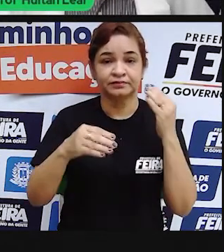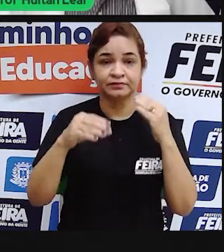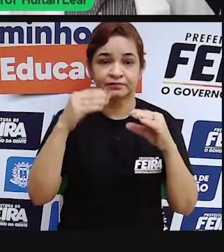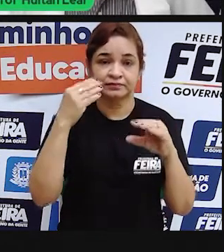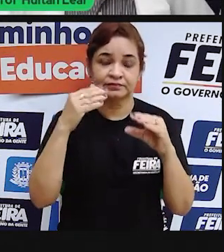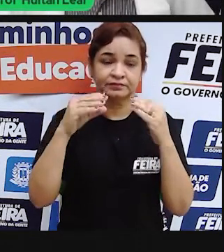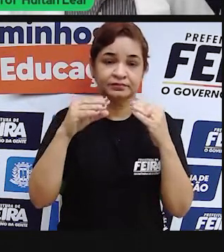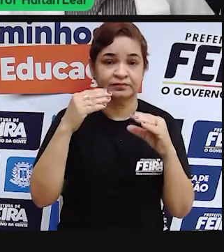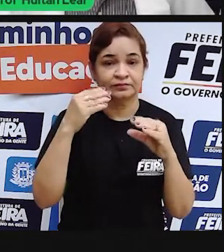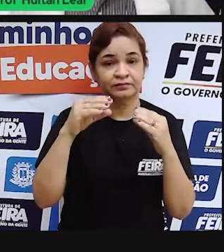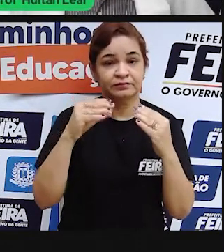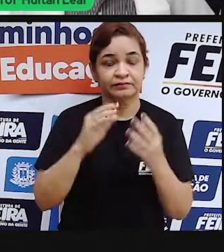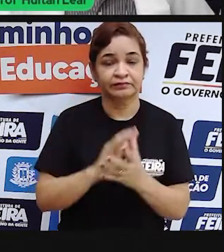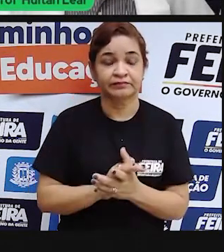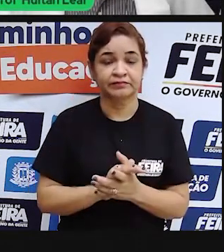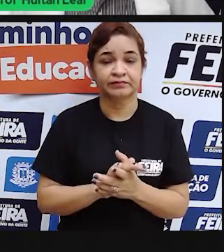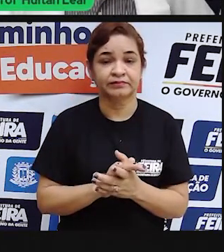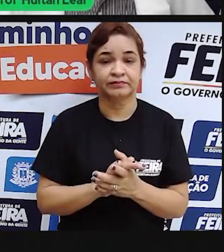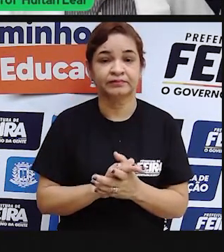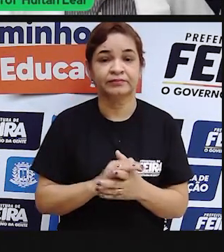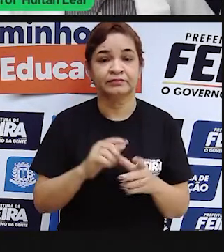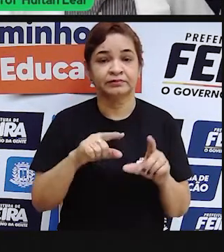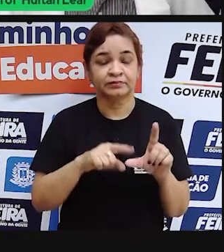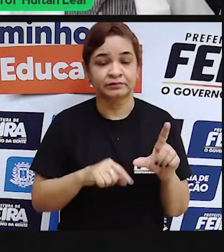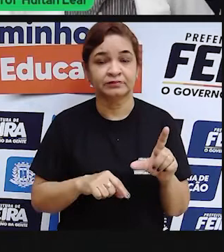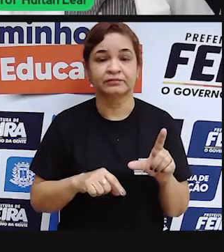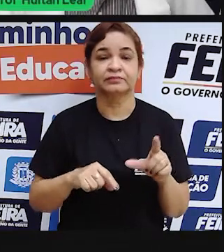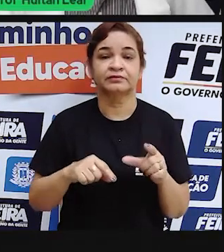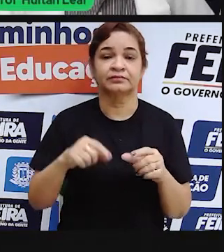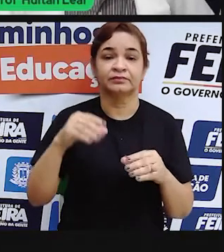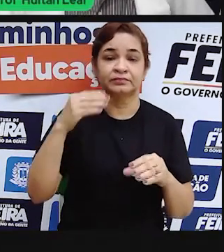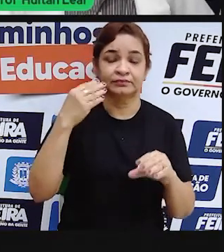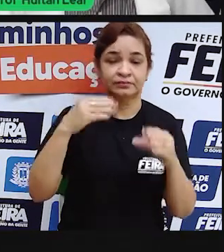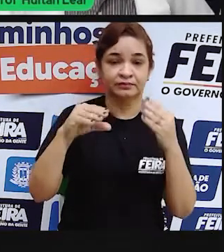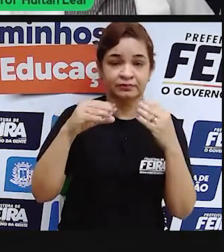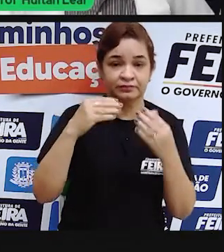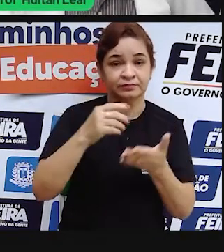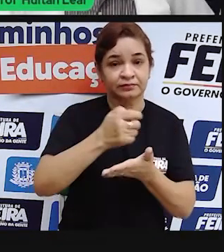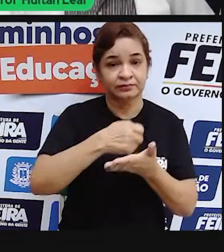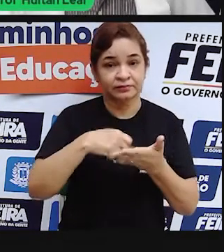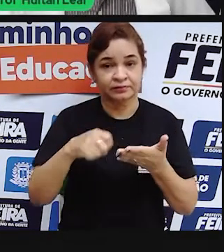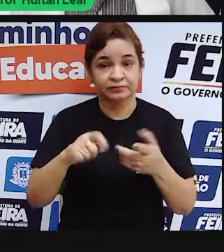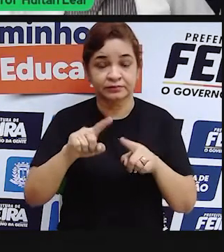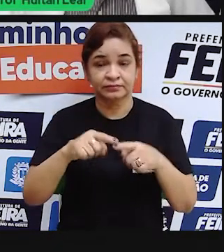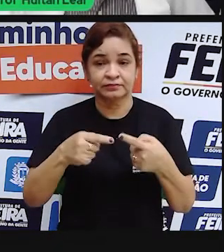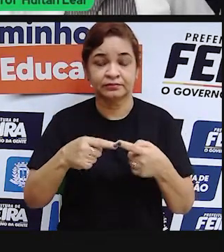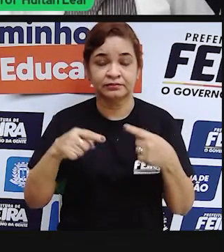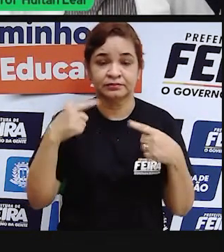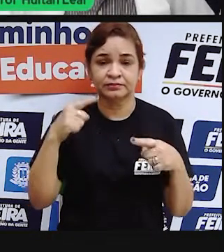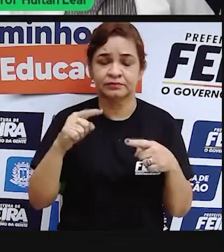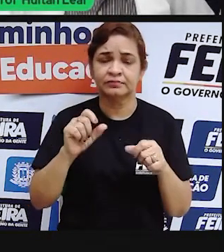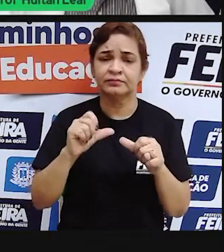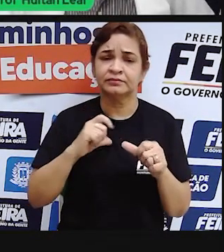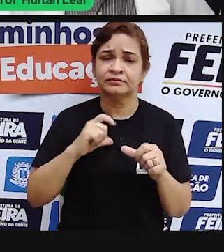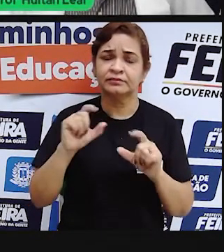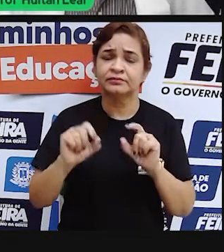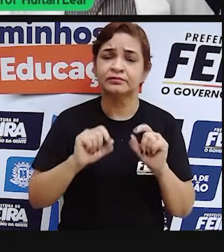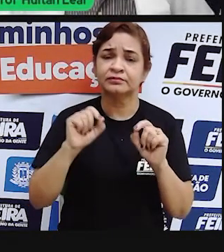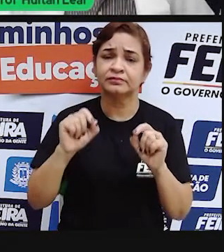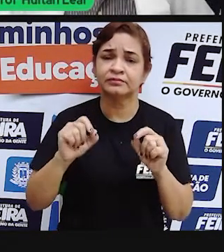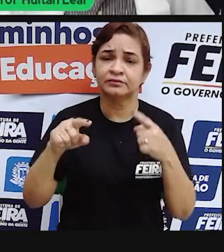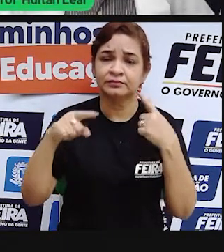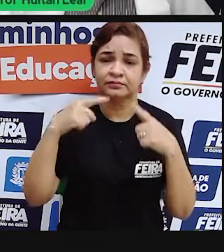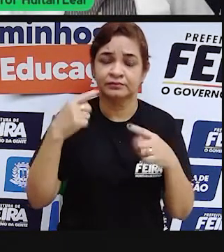cantar. Então, é uma composição feita para ser cantada. Quais são os elementos que compõem a